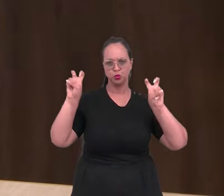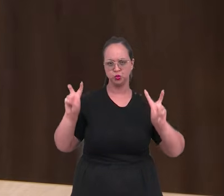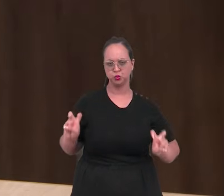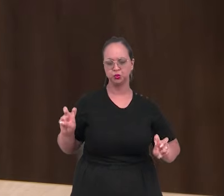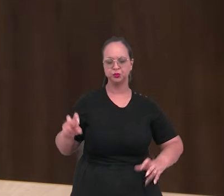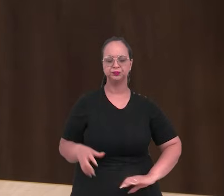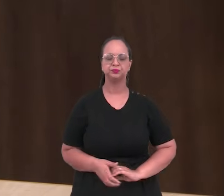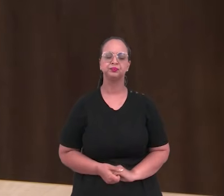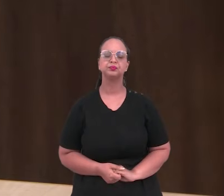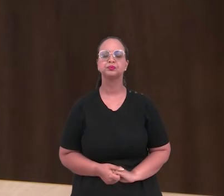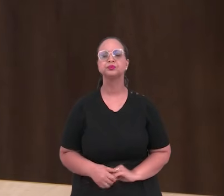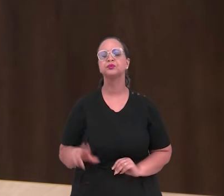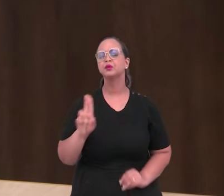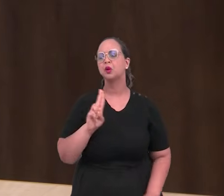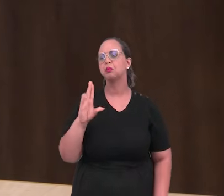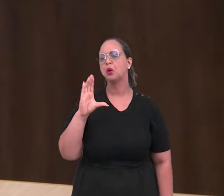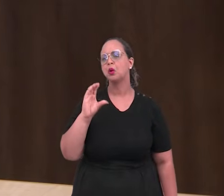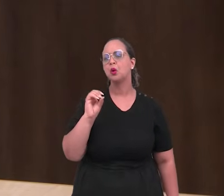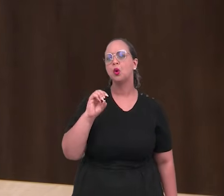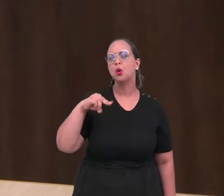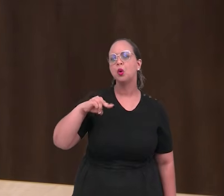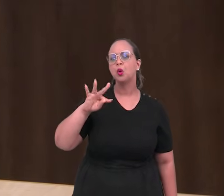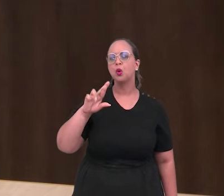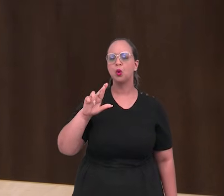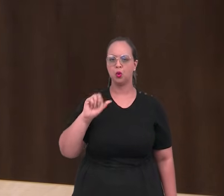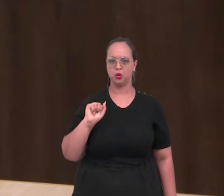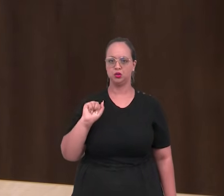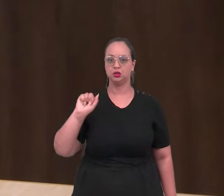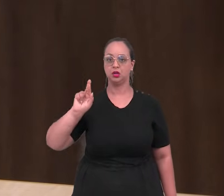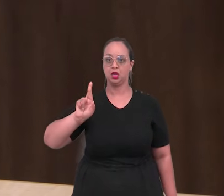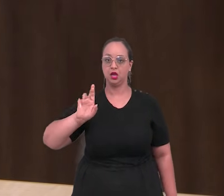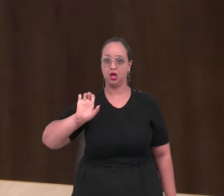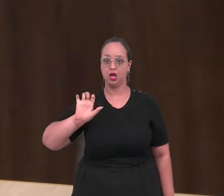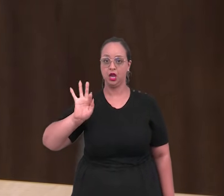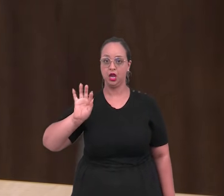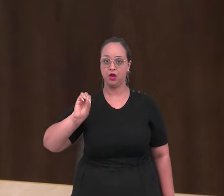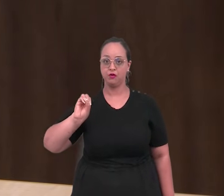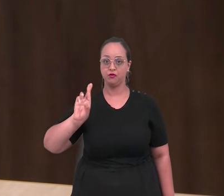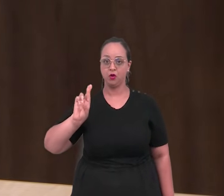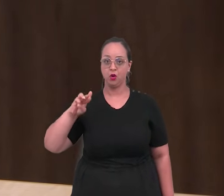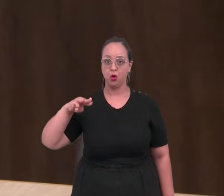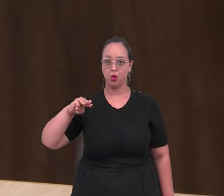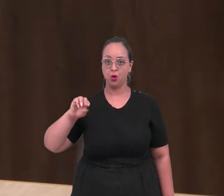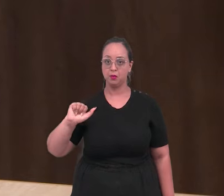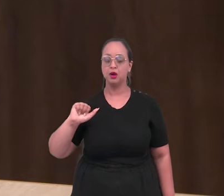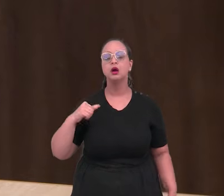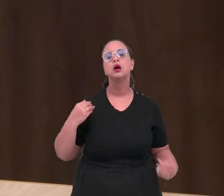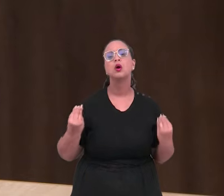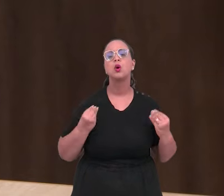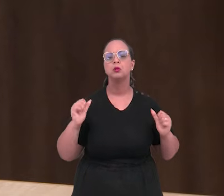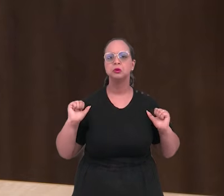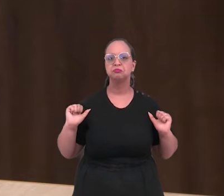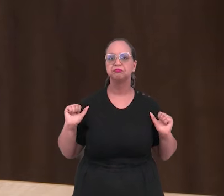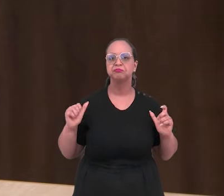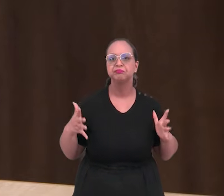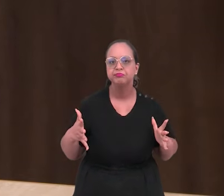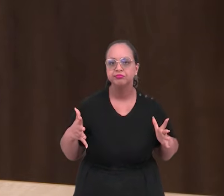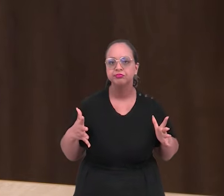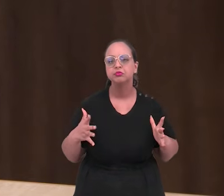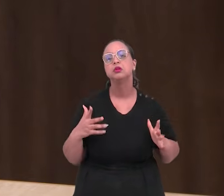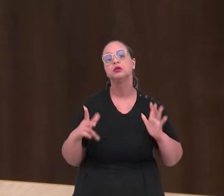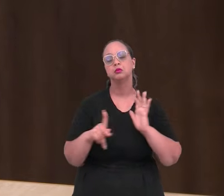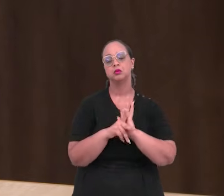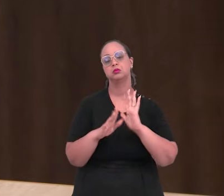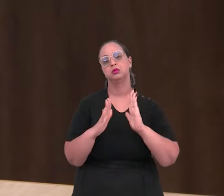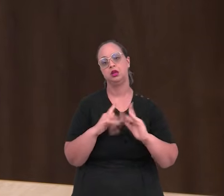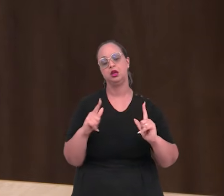hoje. Bom, a Contra-Reforma, já adiantando, depois vamos voltar um pouquinho, foi uma reação da